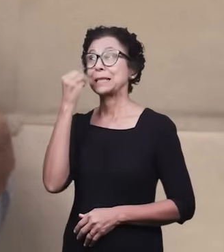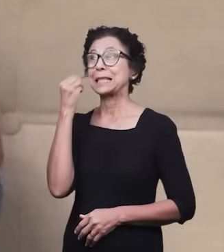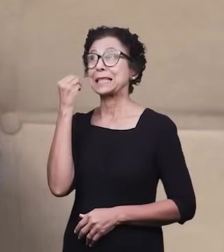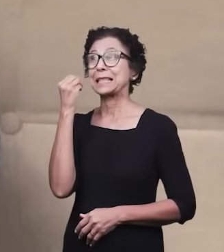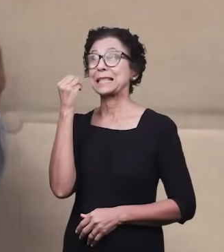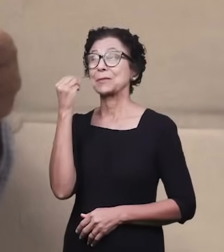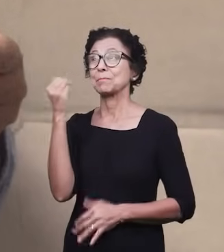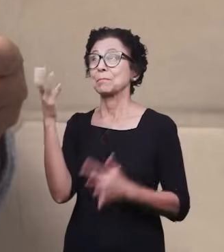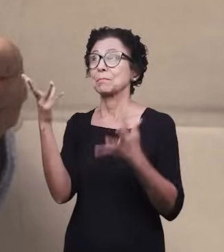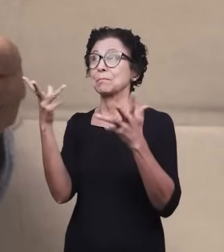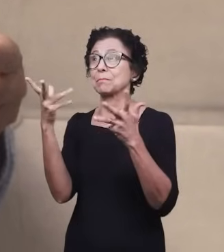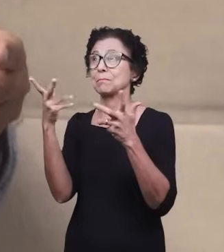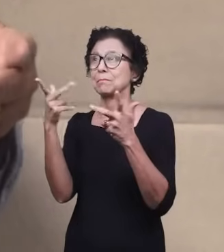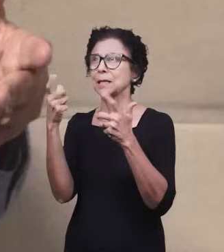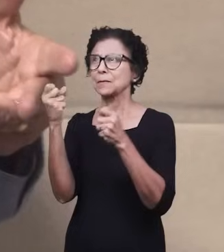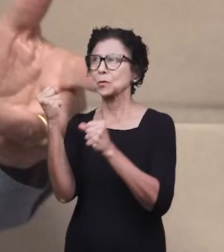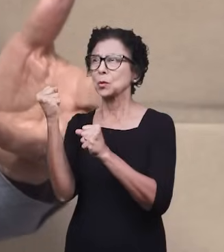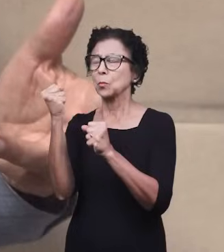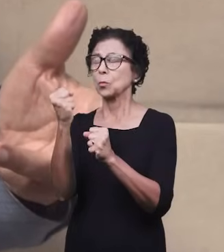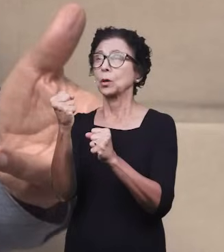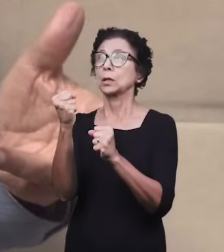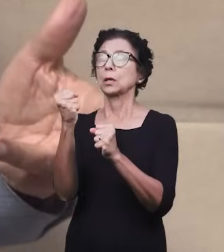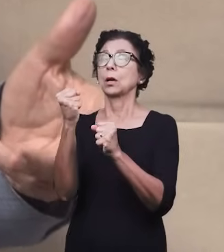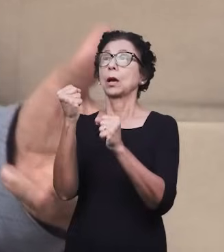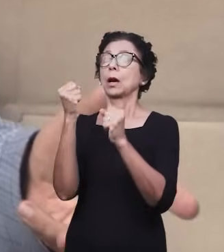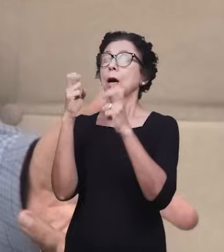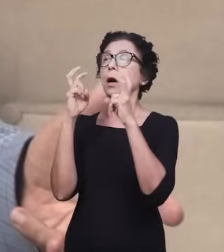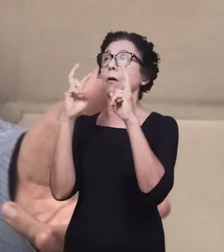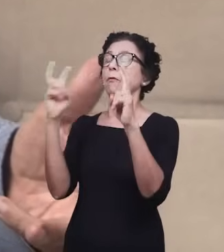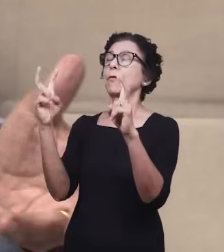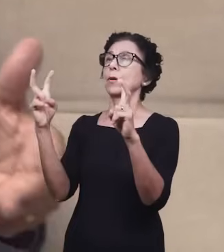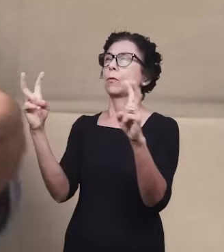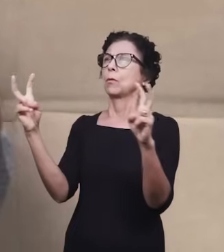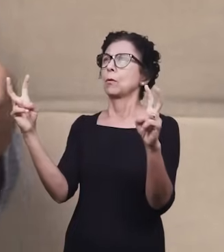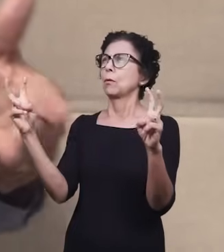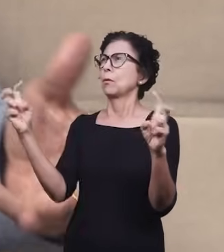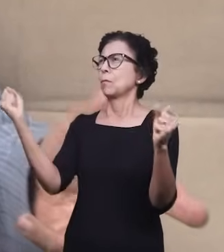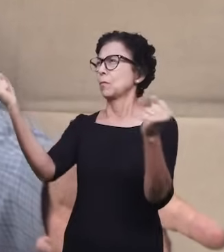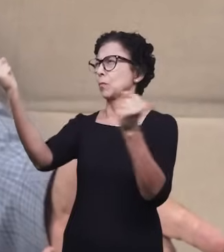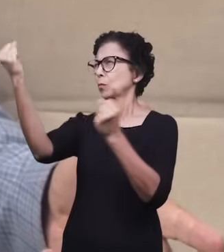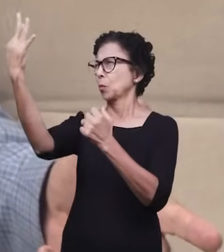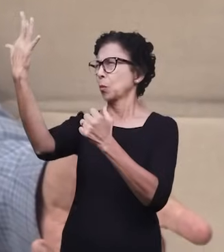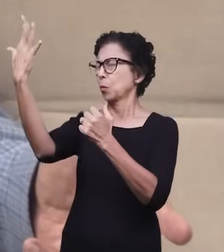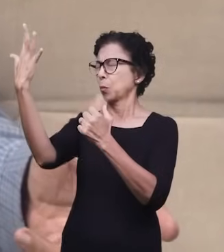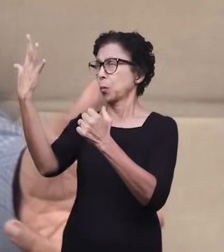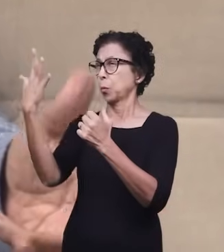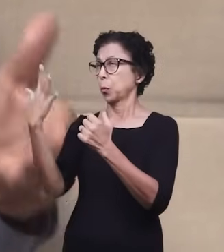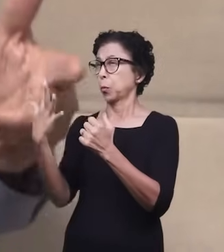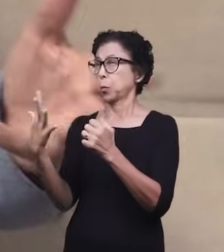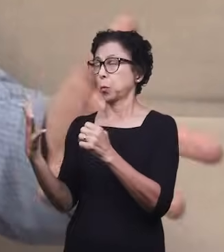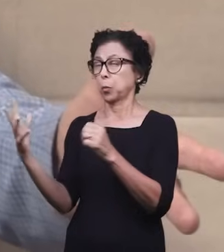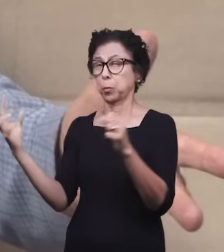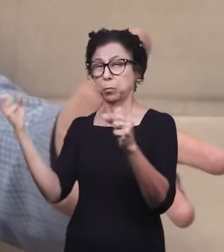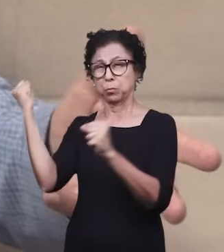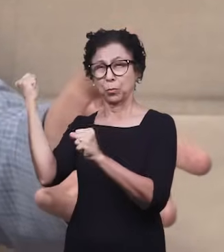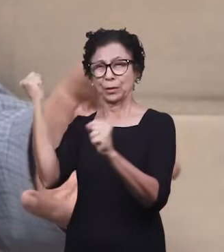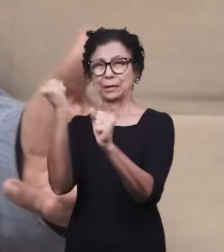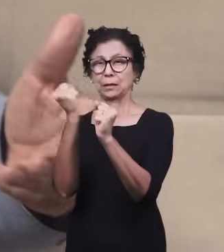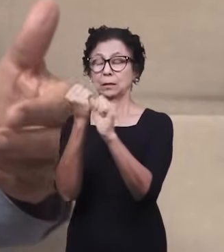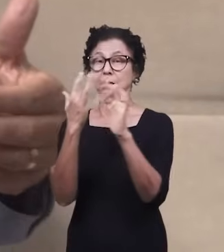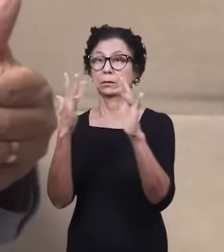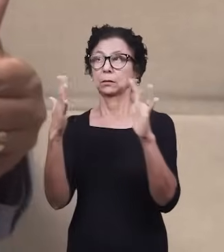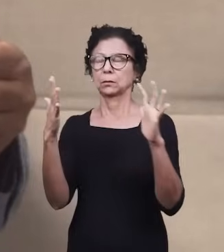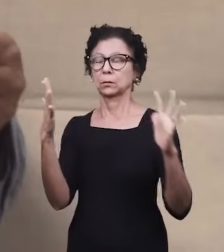diz que ele caiu aos pés como Amém. morto. As suas forças se esvaíram. Tamanho poder que